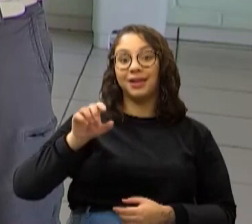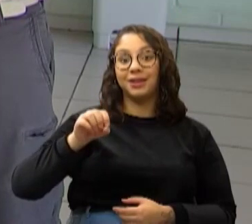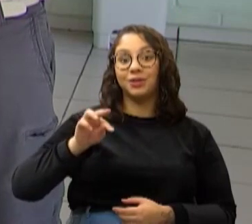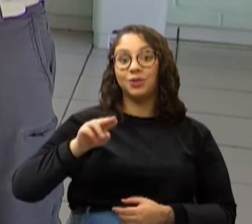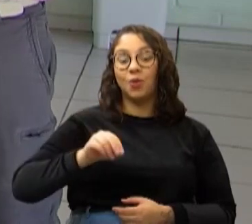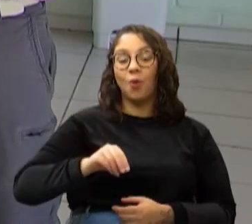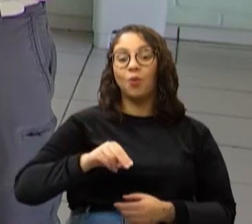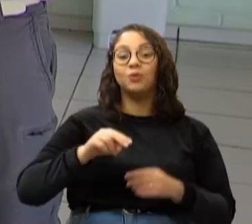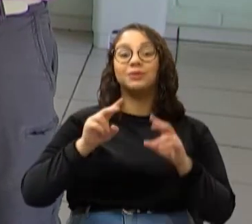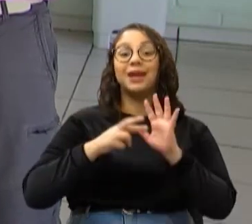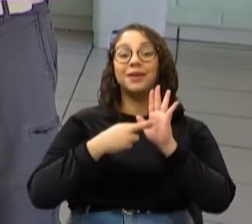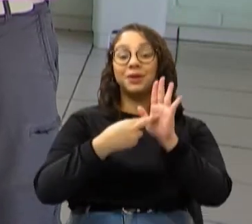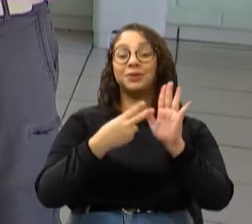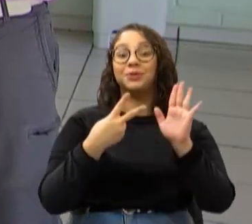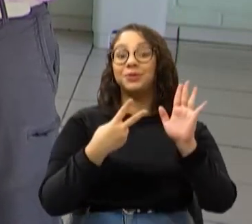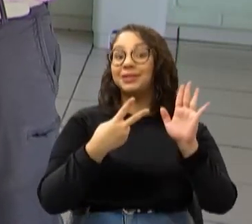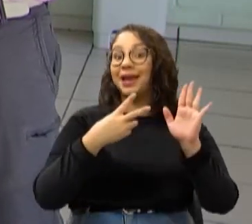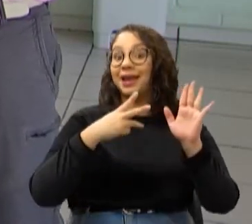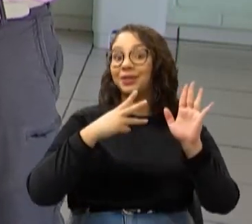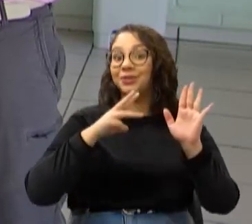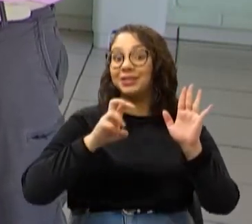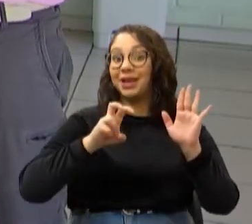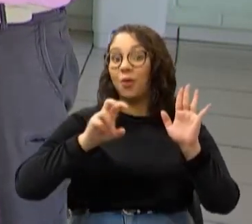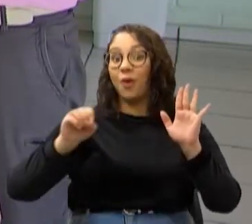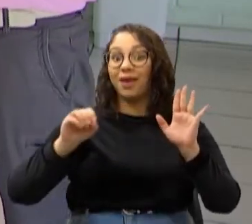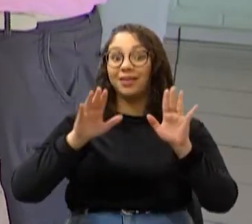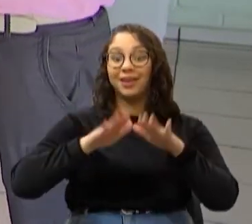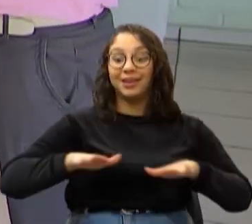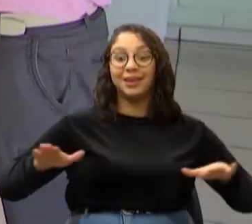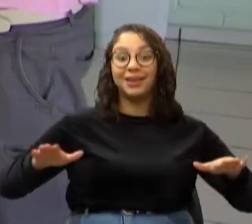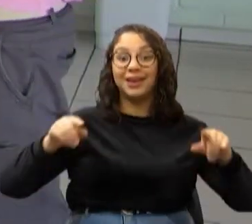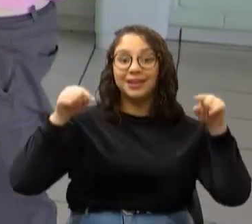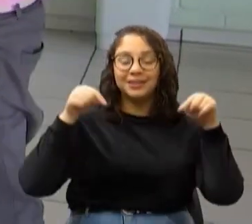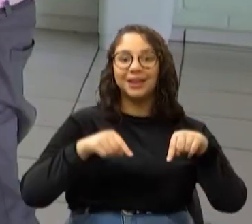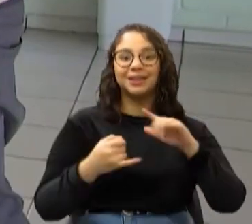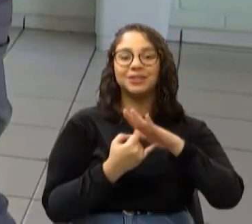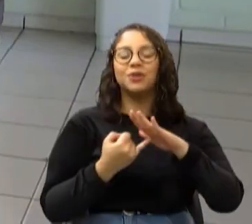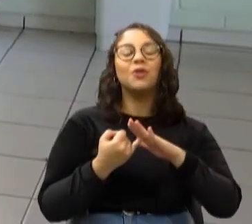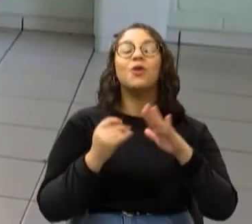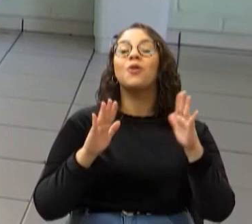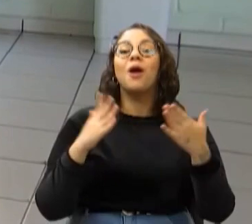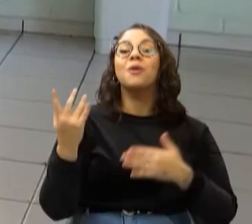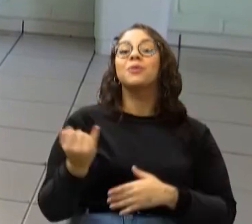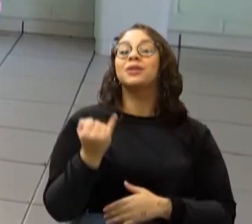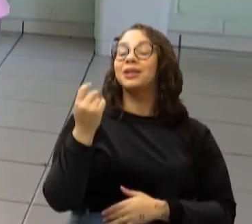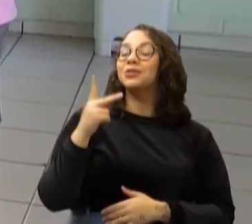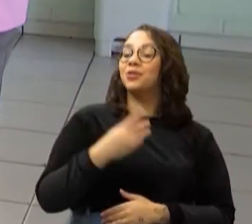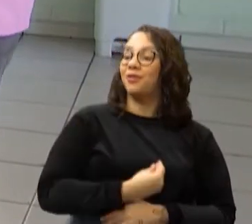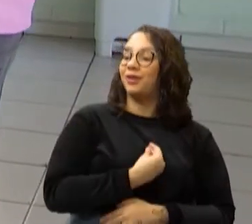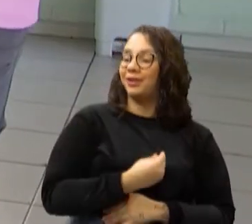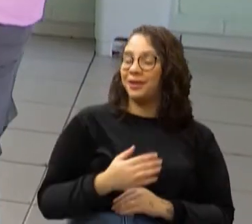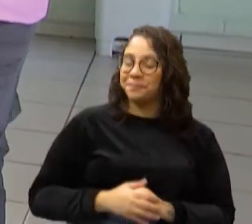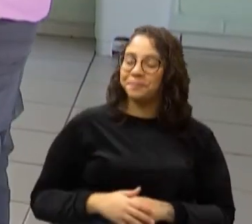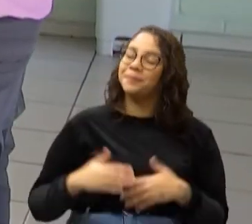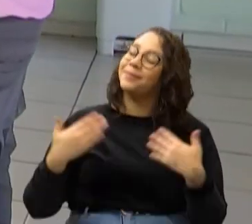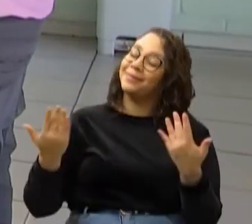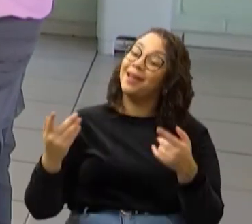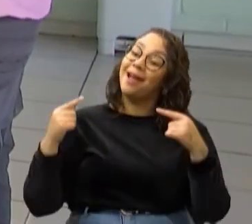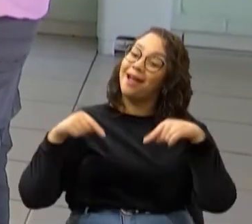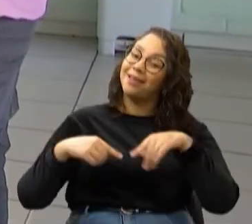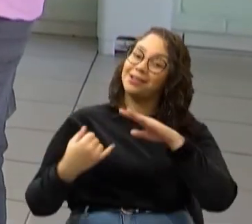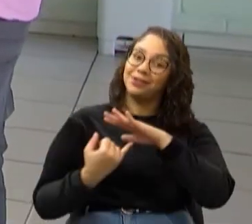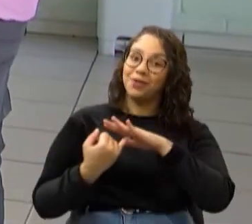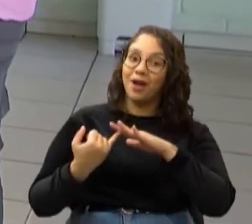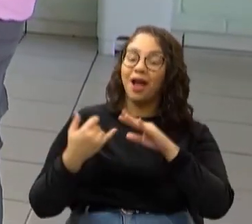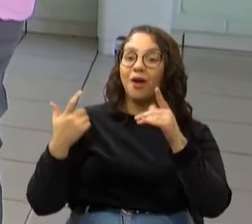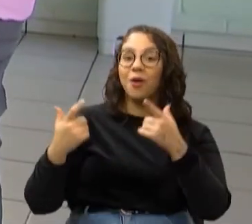as 270 crianças que tem aqui no CEPROM. Qual a importância do CEPROM na sua vida? O CEPROM